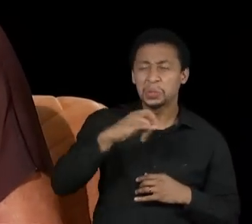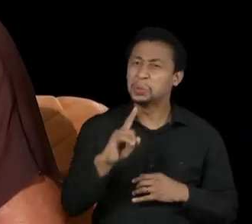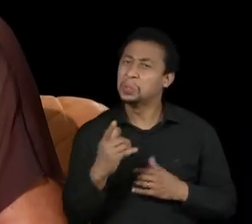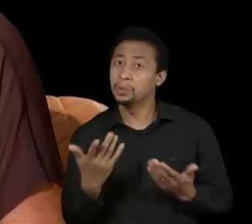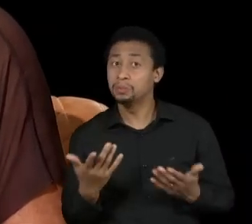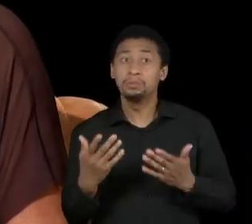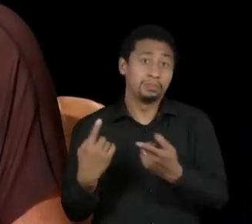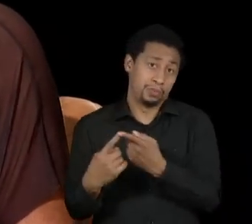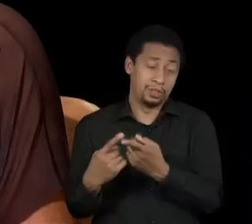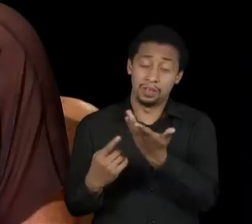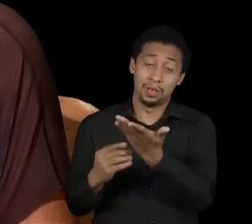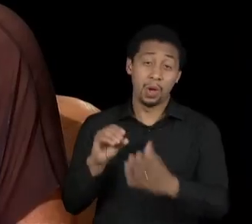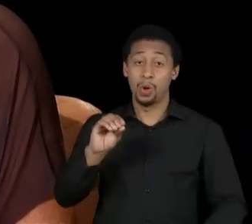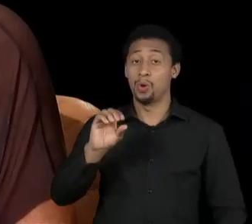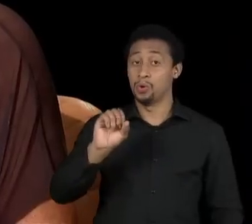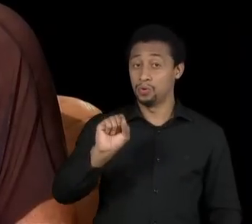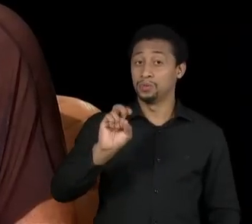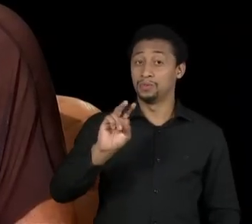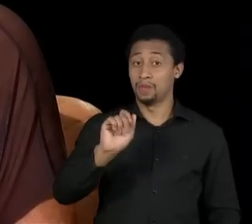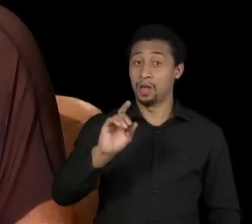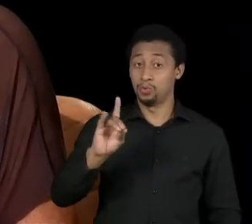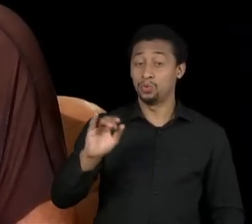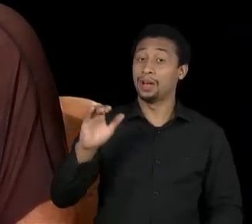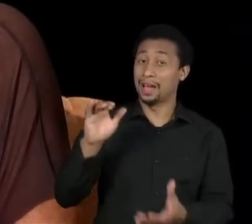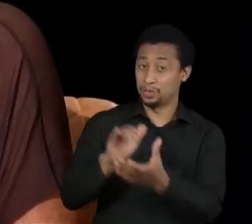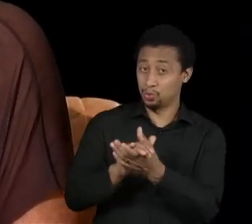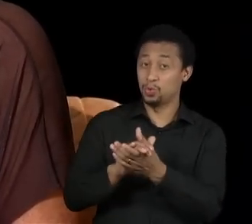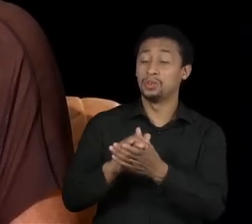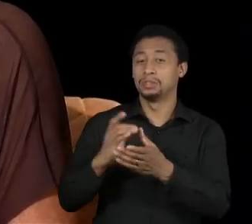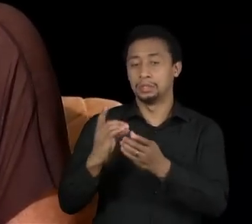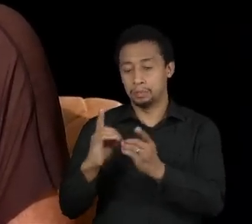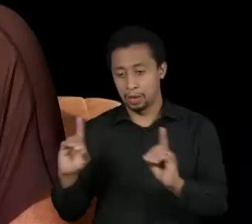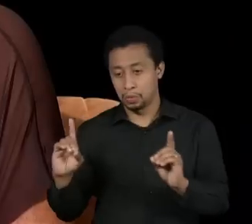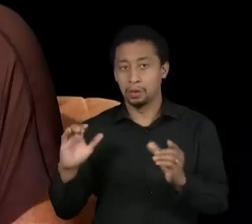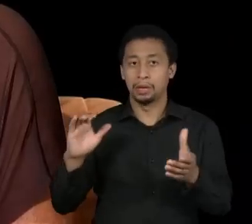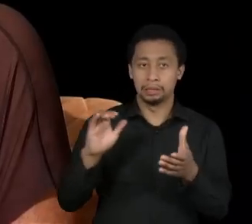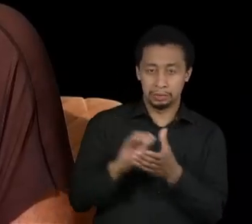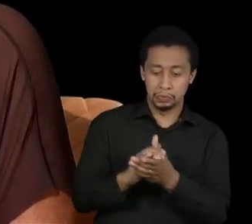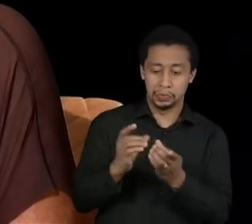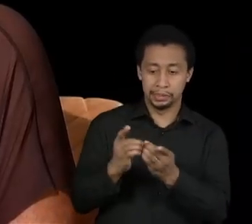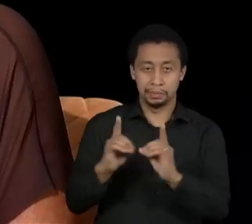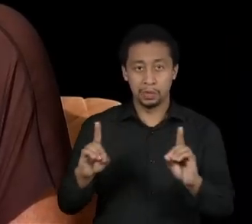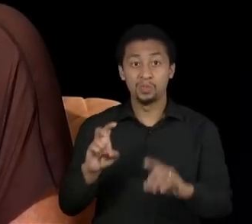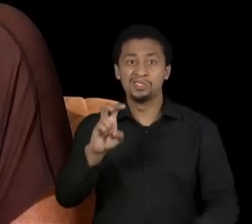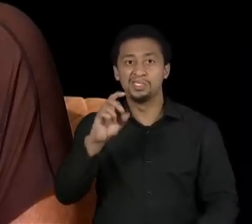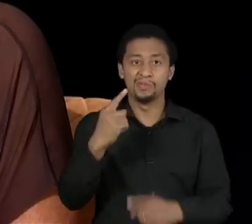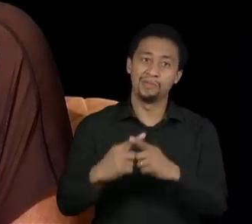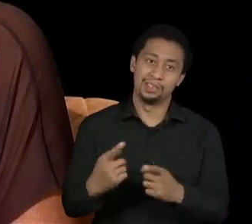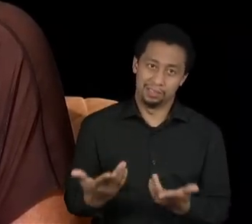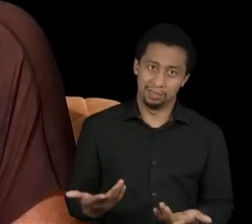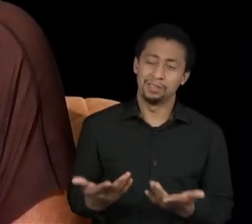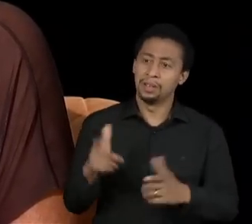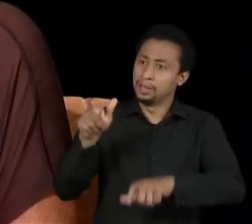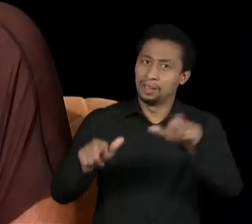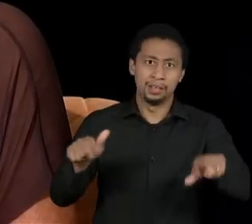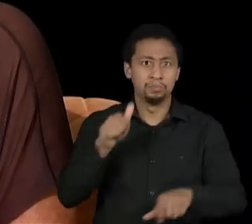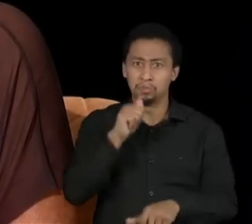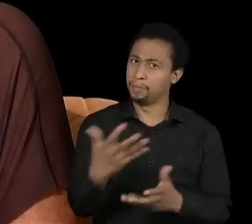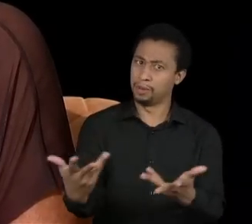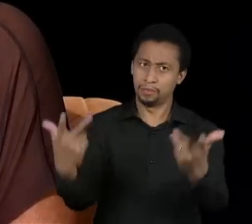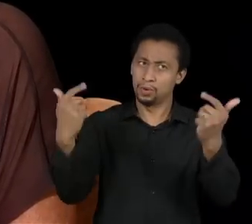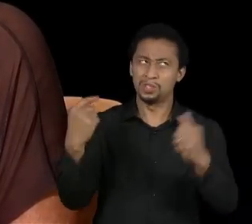brilhante que a outra. Aí eu chego de volta, quis encontrar com o Zé, passando por São Paulo. Aí o Zé me fala